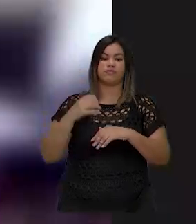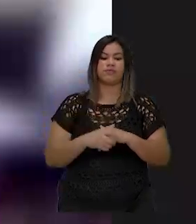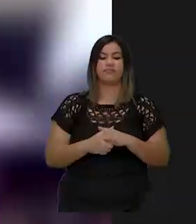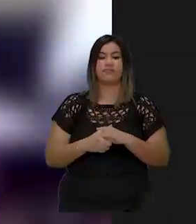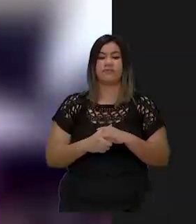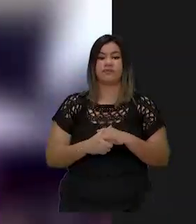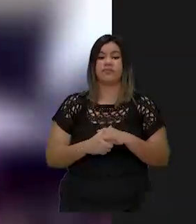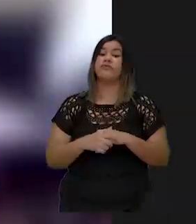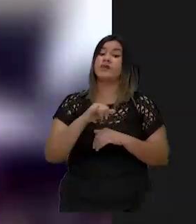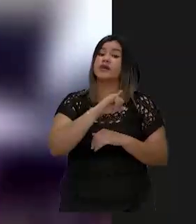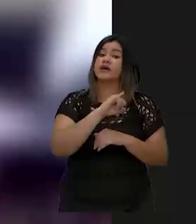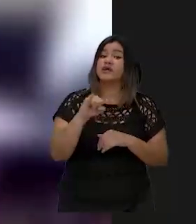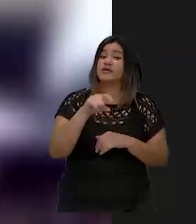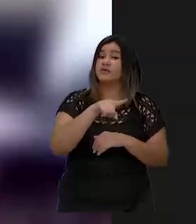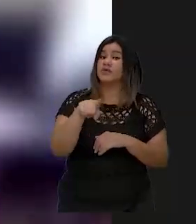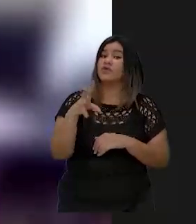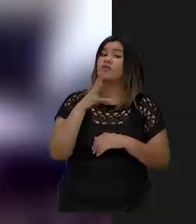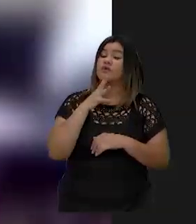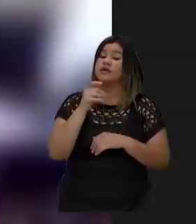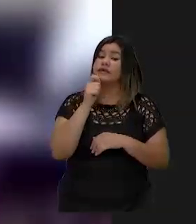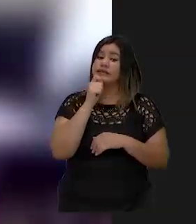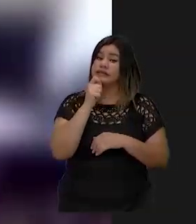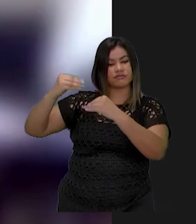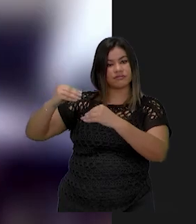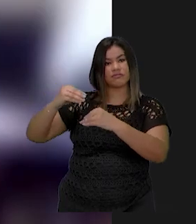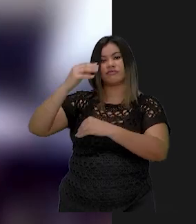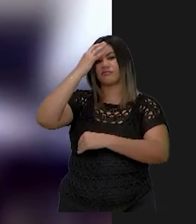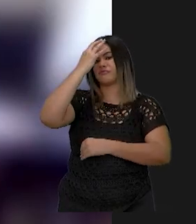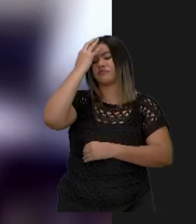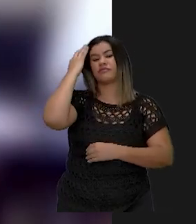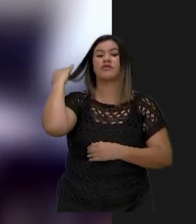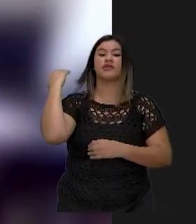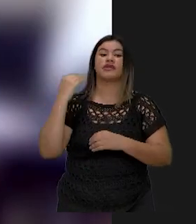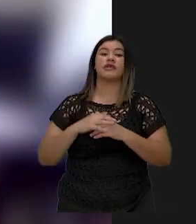vocês trazem das suas vidas como professores.